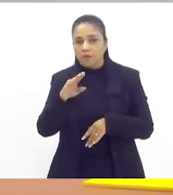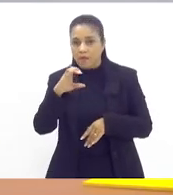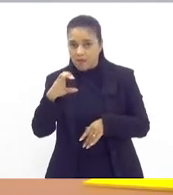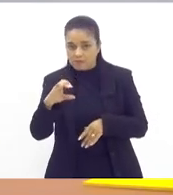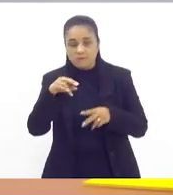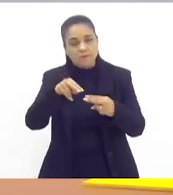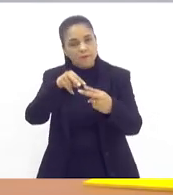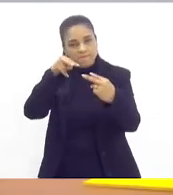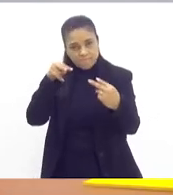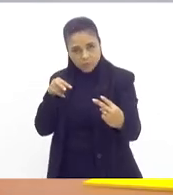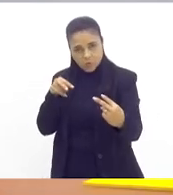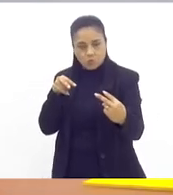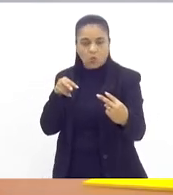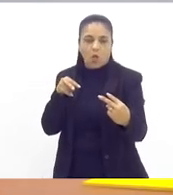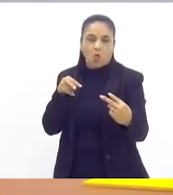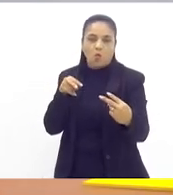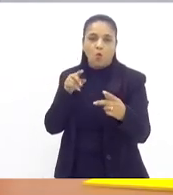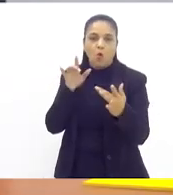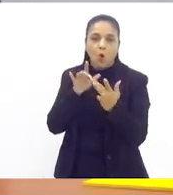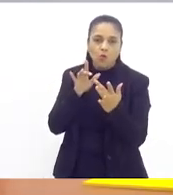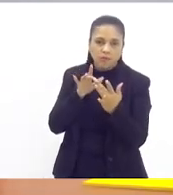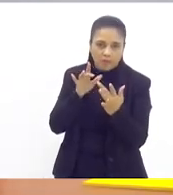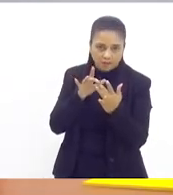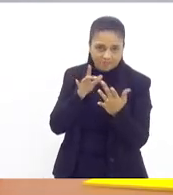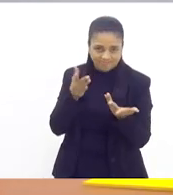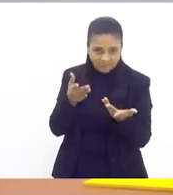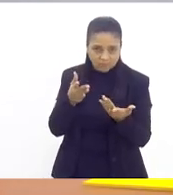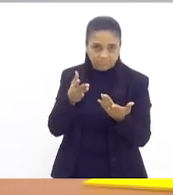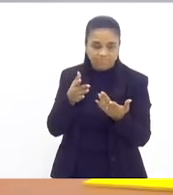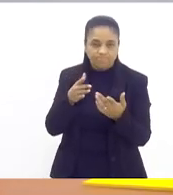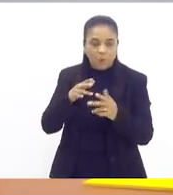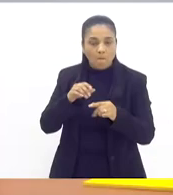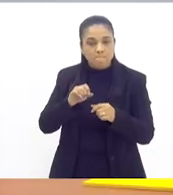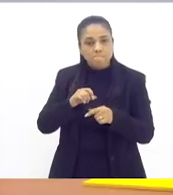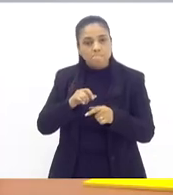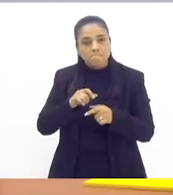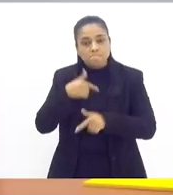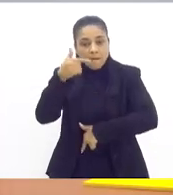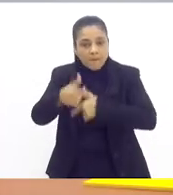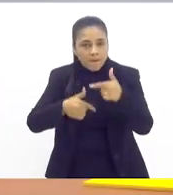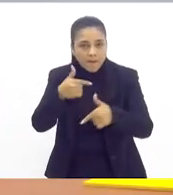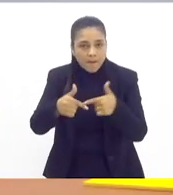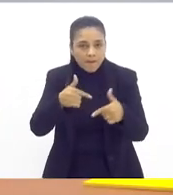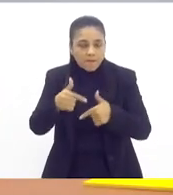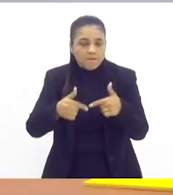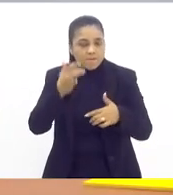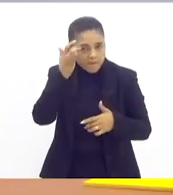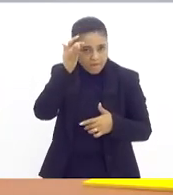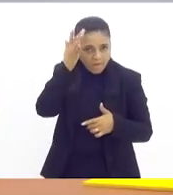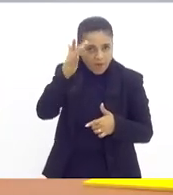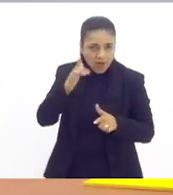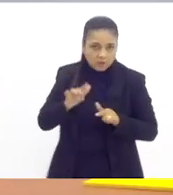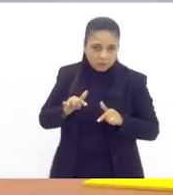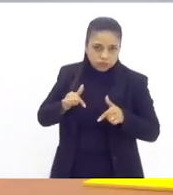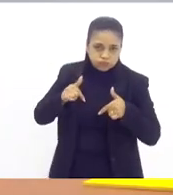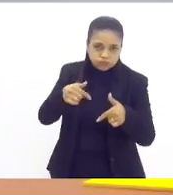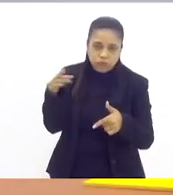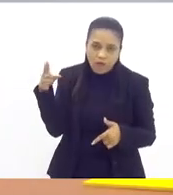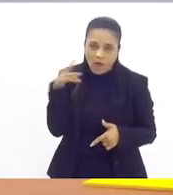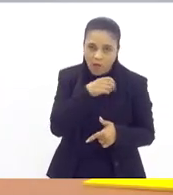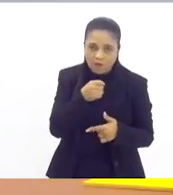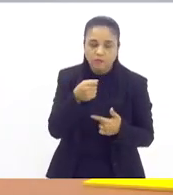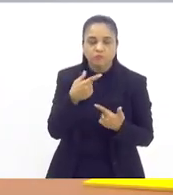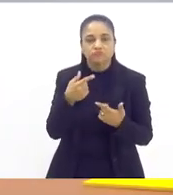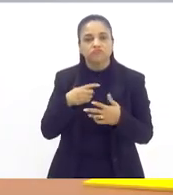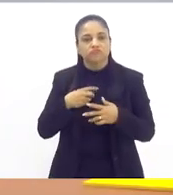virtual. Com isso, a gente dá um grande aumento de eficiência e facilita que os entes atuem em todas as matérias que são de interesse deles,